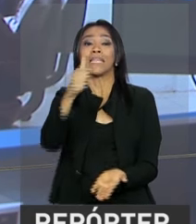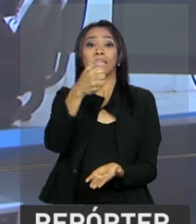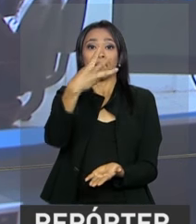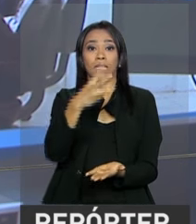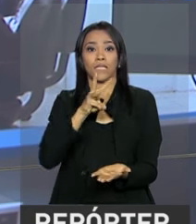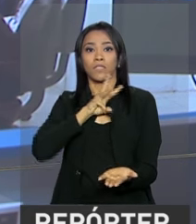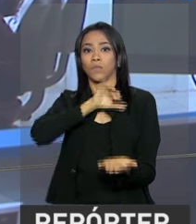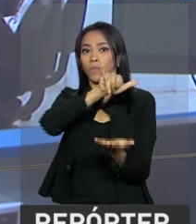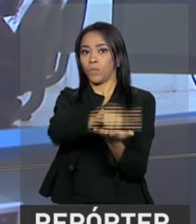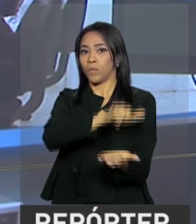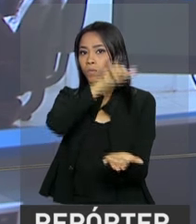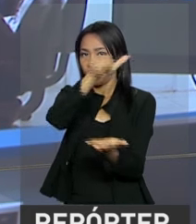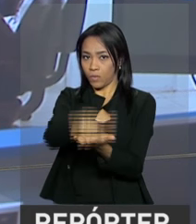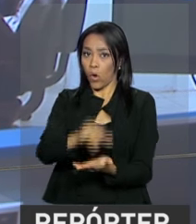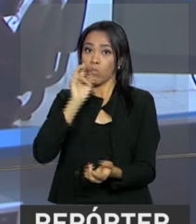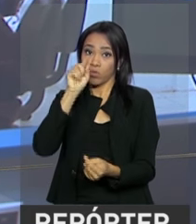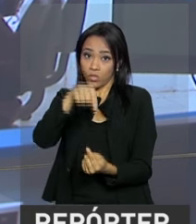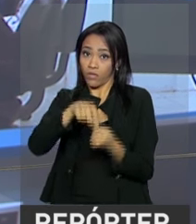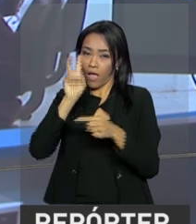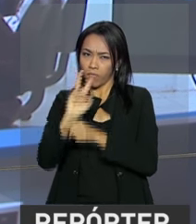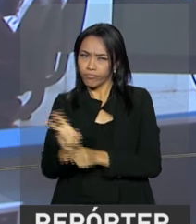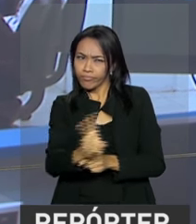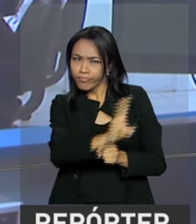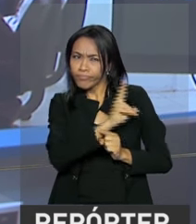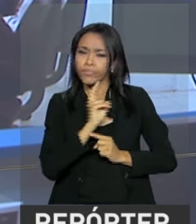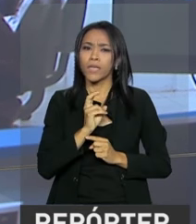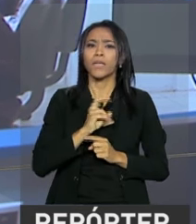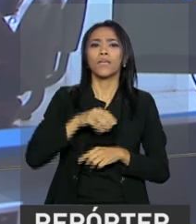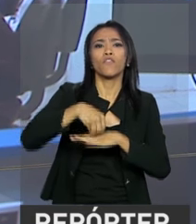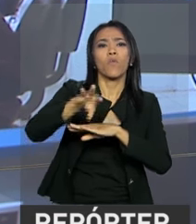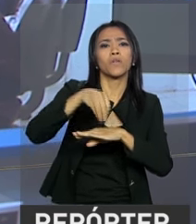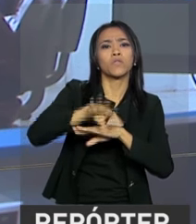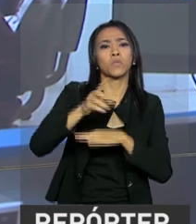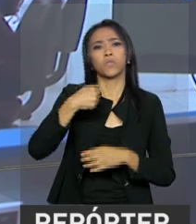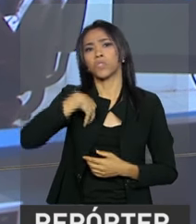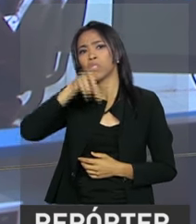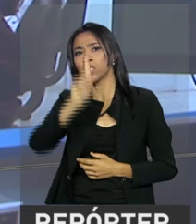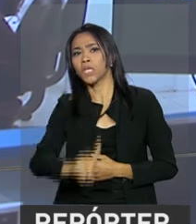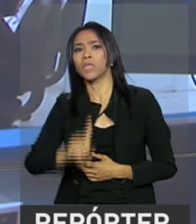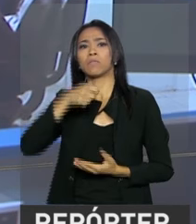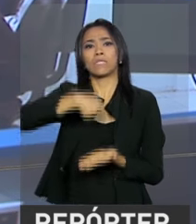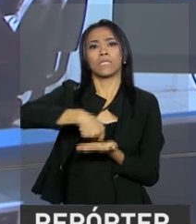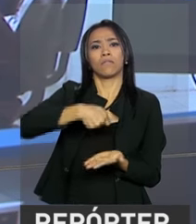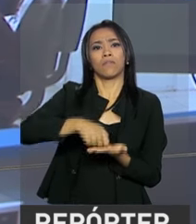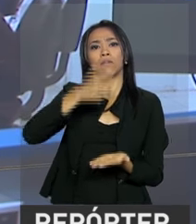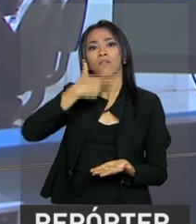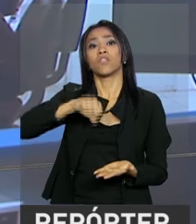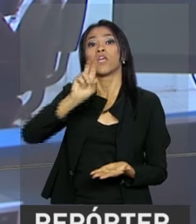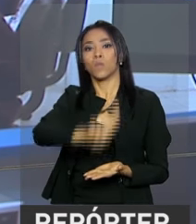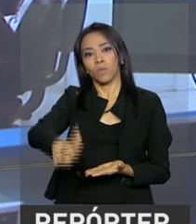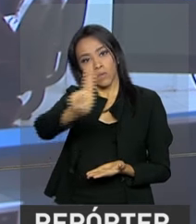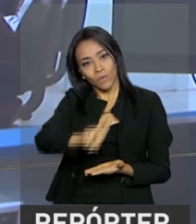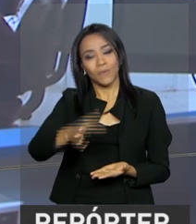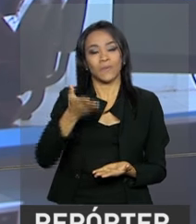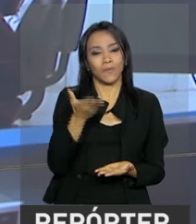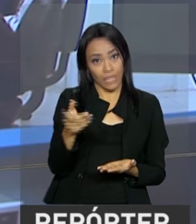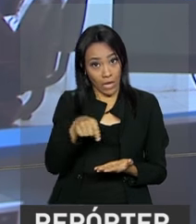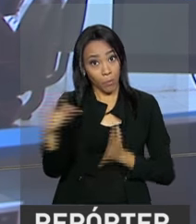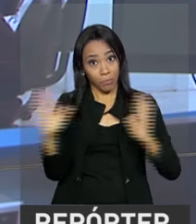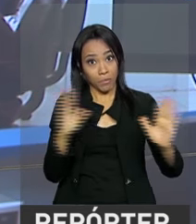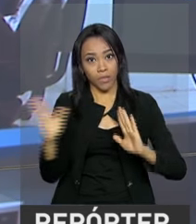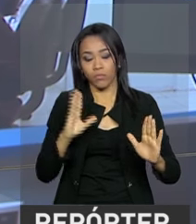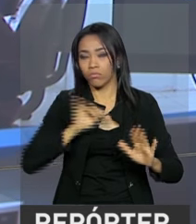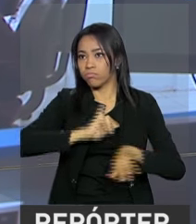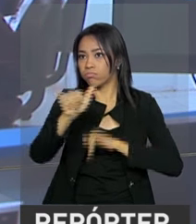o serviço de transporte aéreo e prestar informações sobre direitos e deveres dos passageiros nesse que é o maior período de